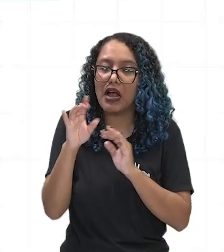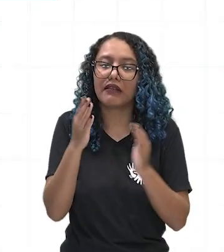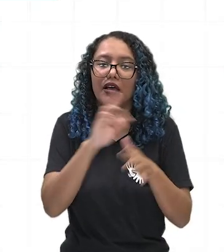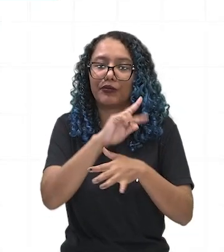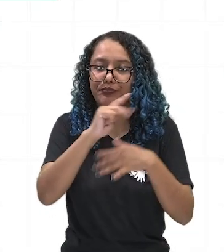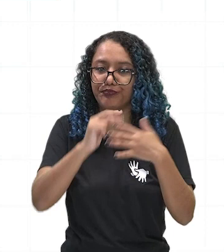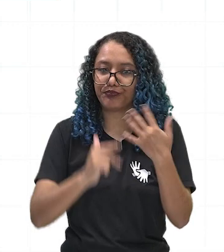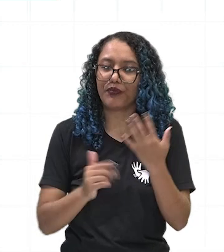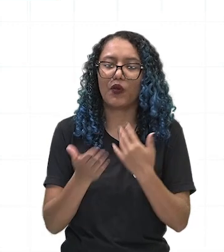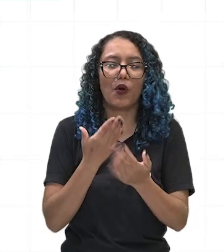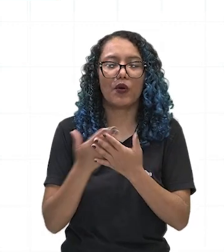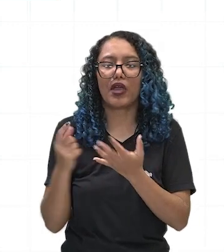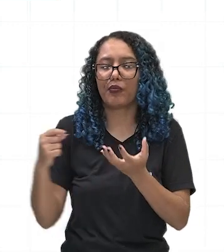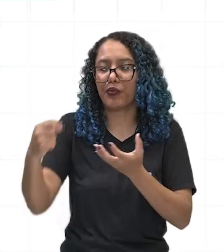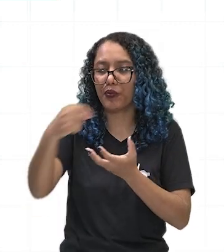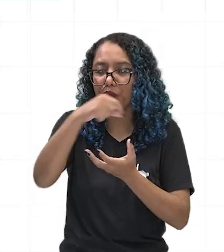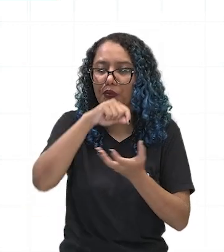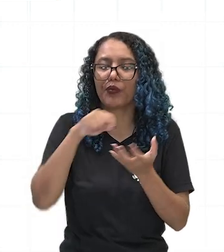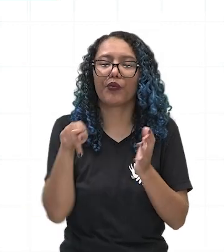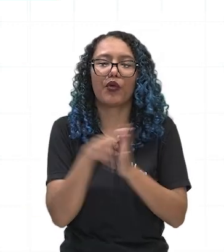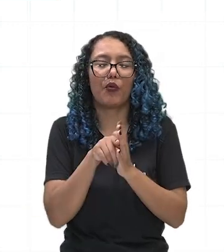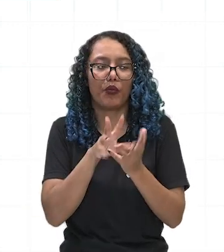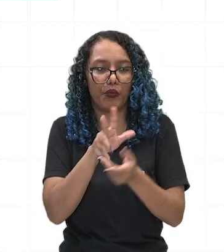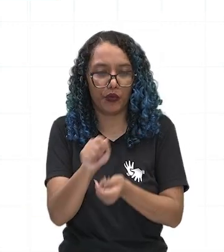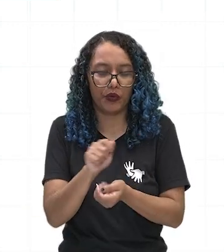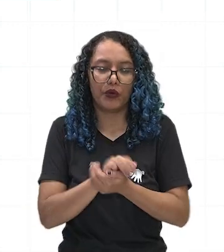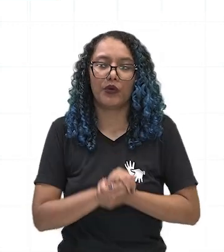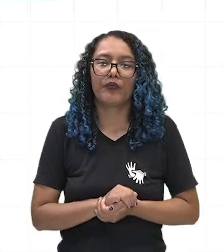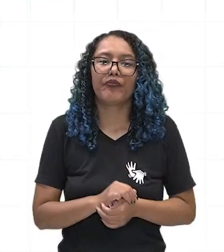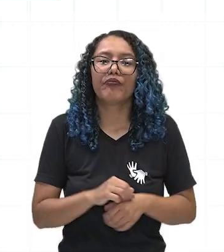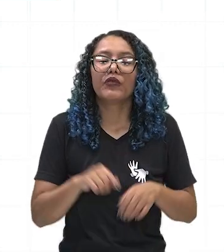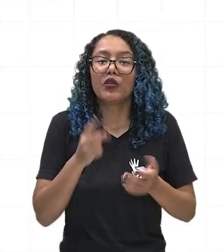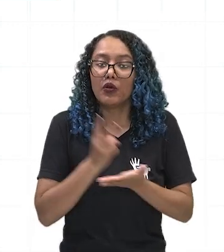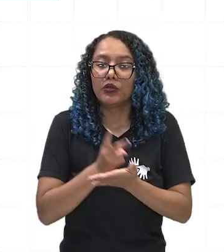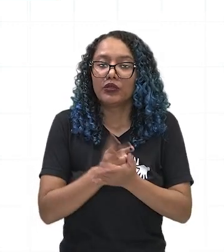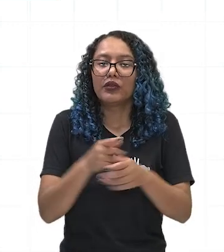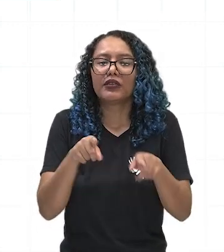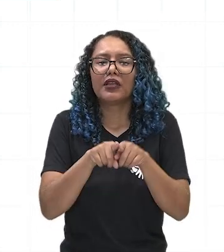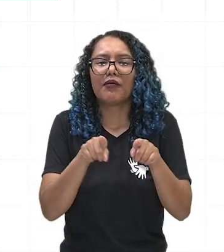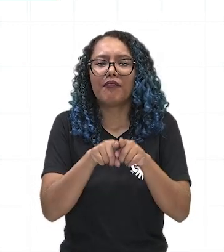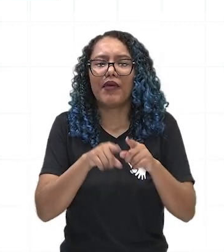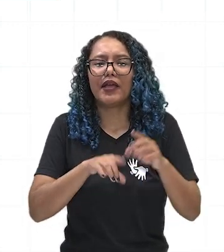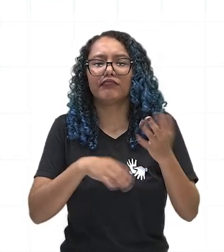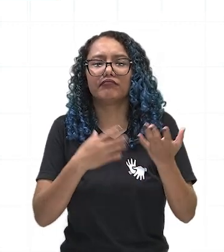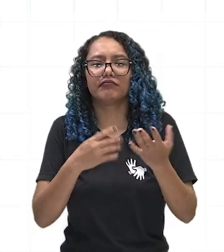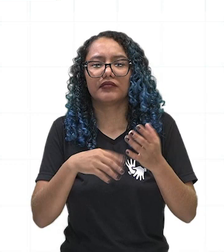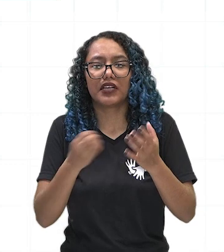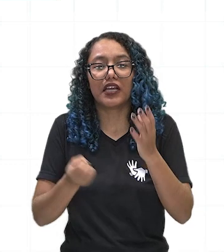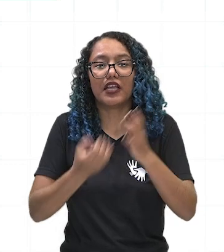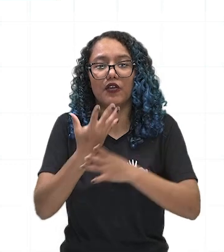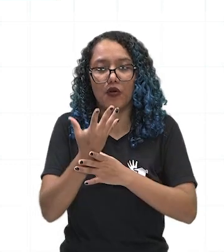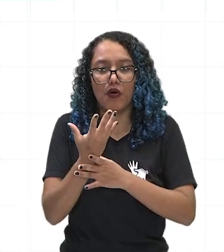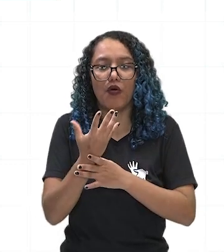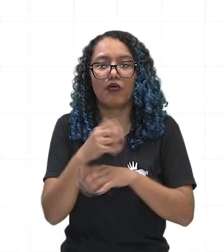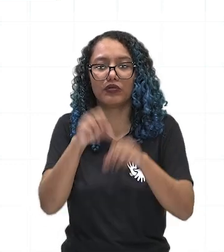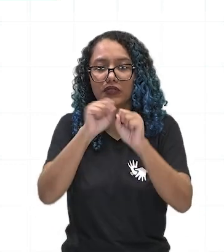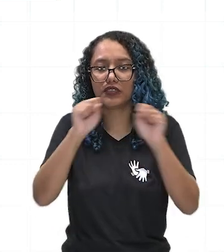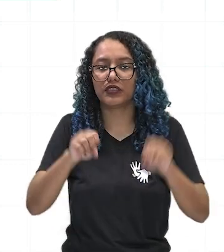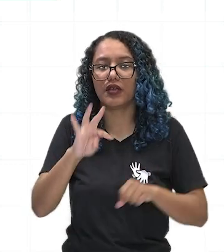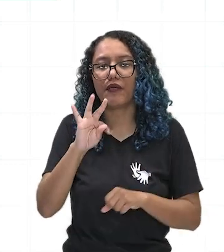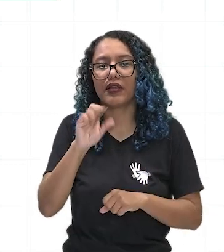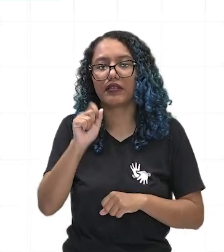aí a falar de Linneu, ele também desenvolveu ainda um sistema de táxons, também conhecido